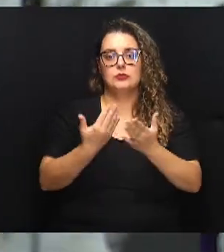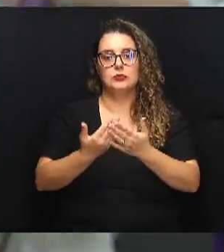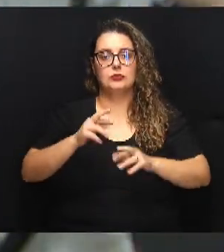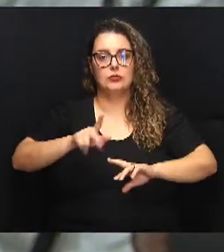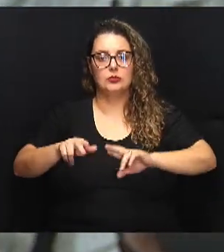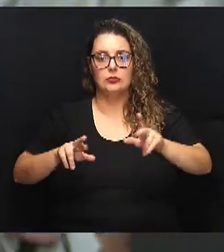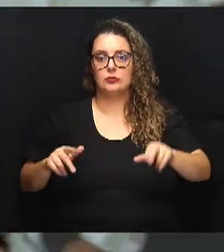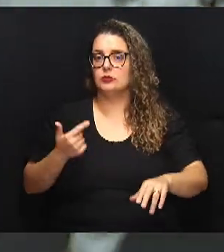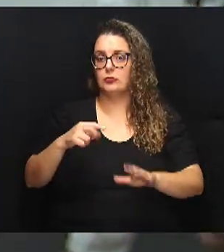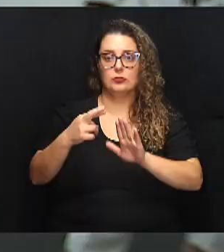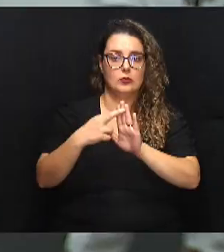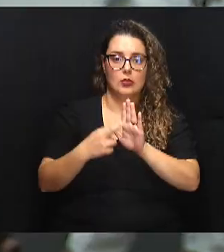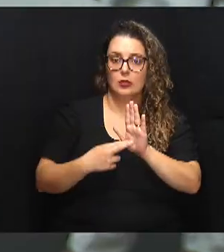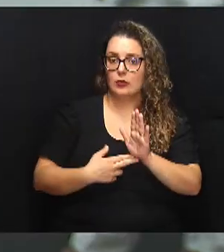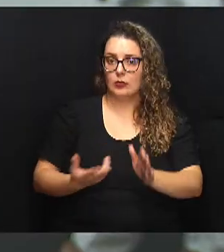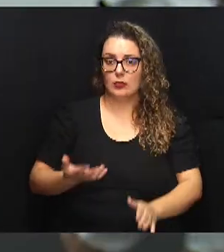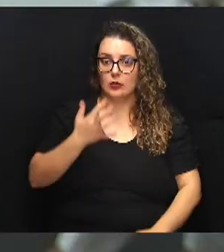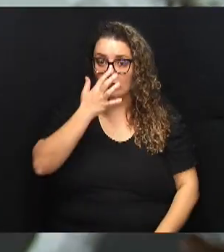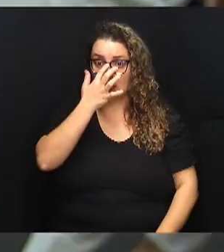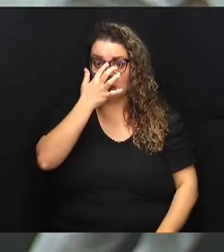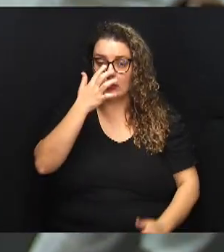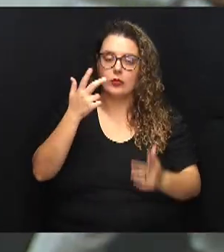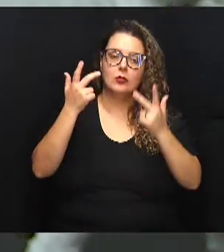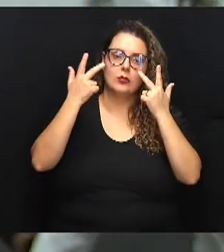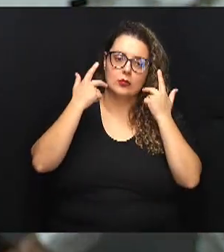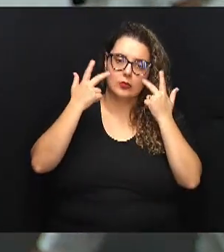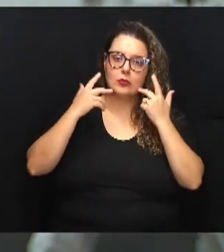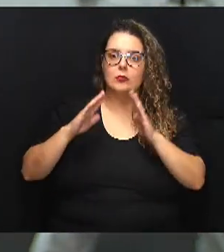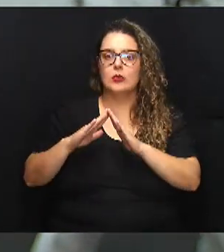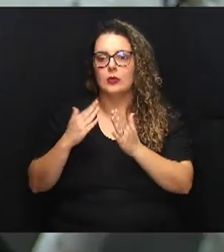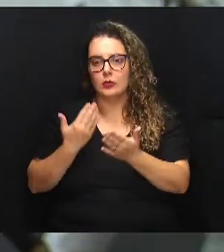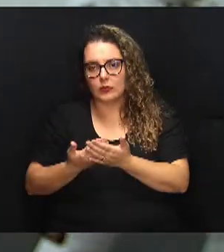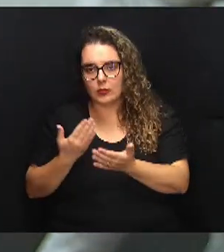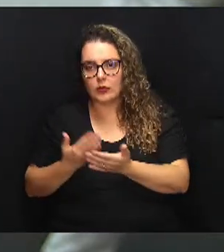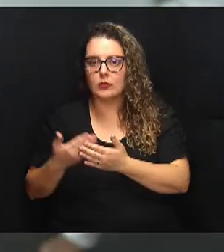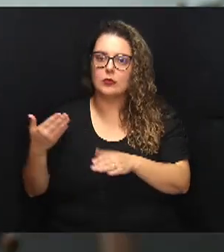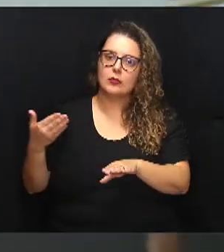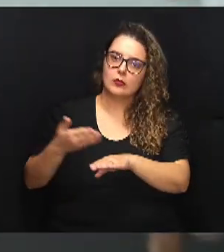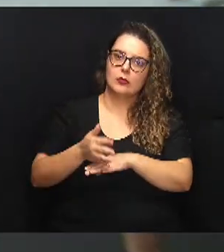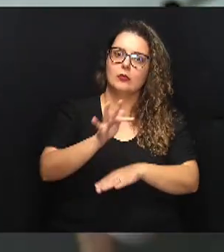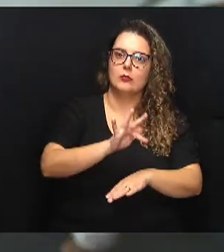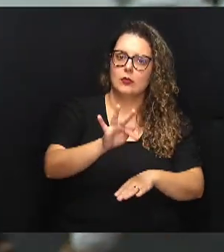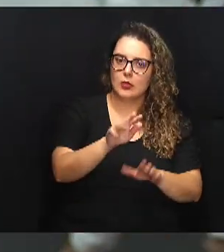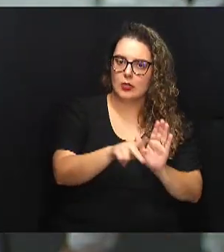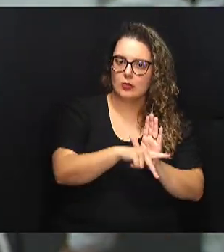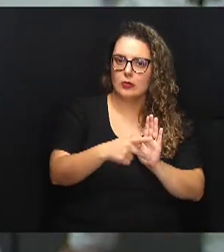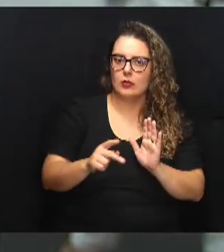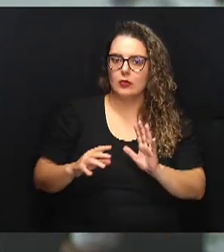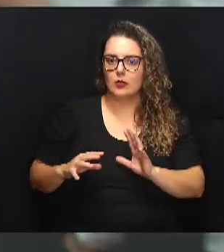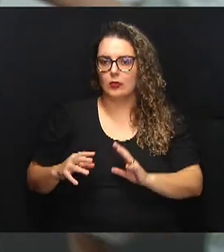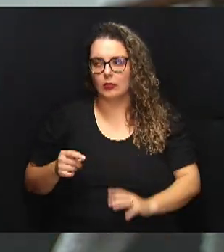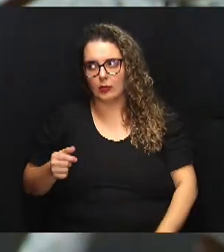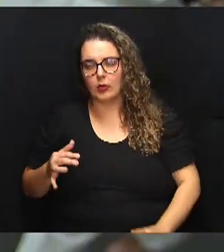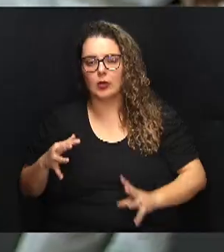uma regra. Geralmente as escolas que participam de uma federação, quase que tudo